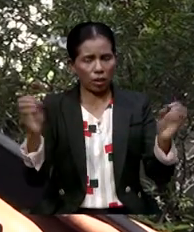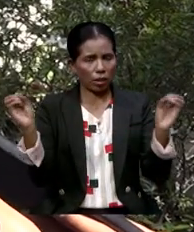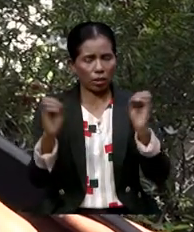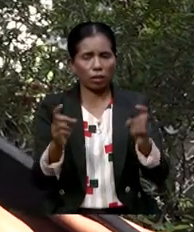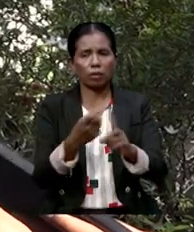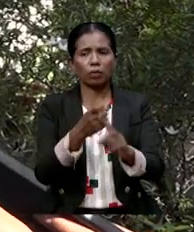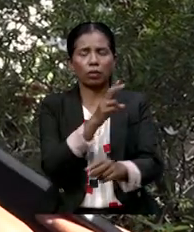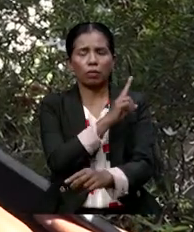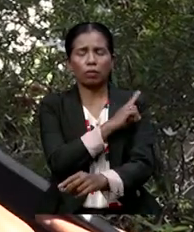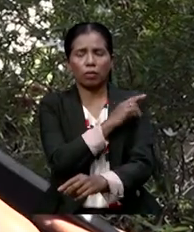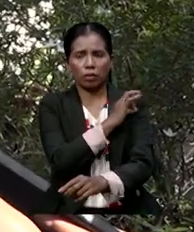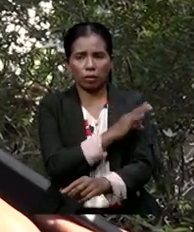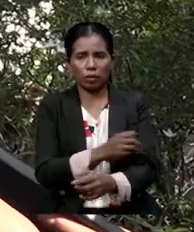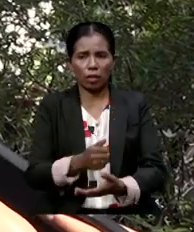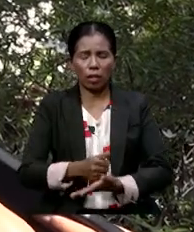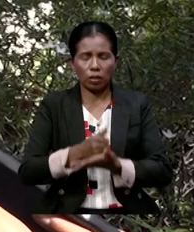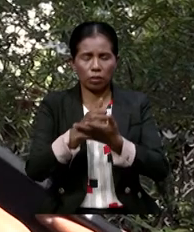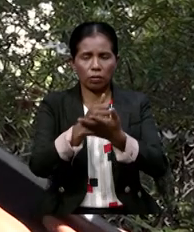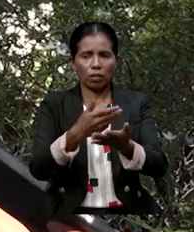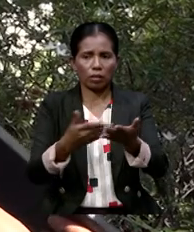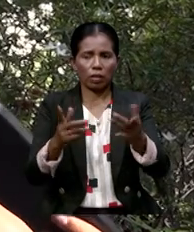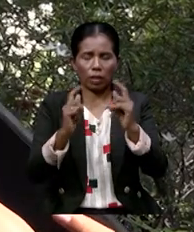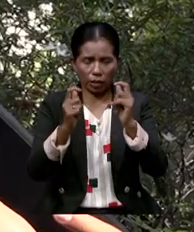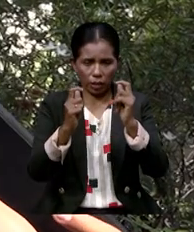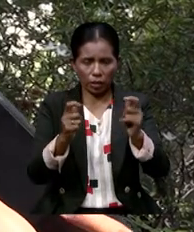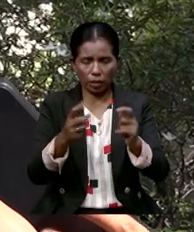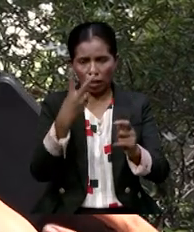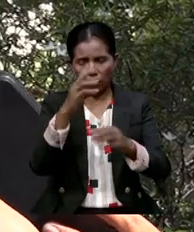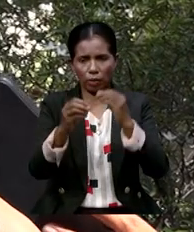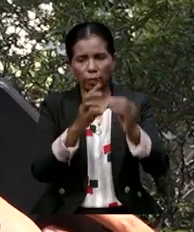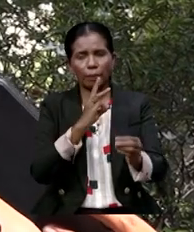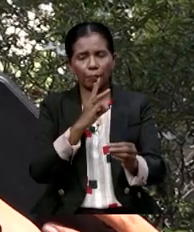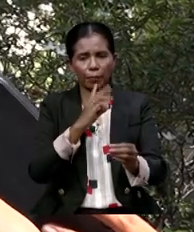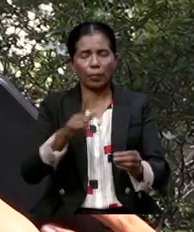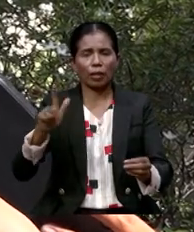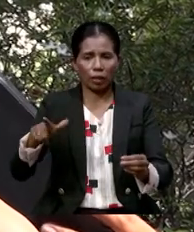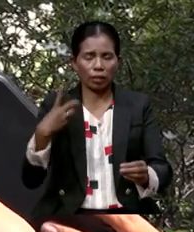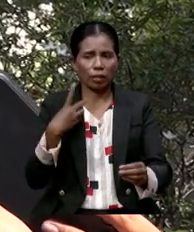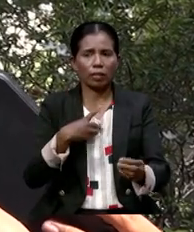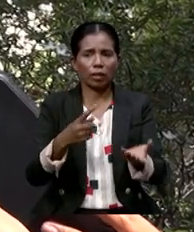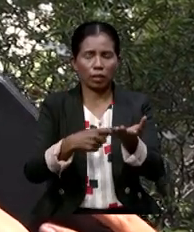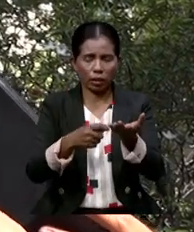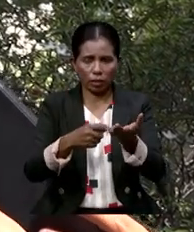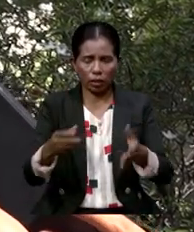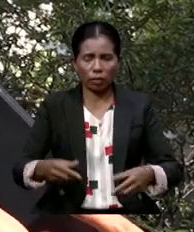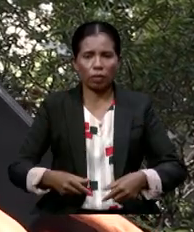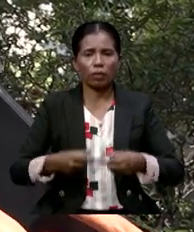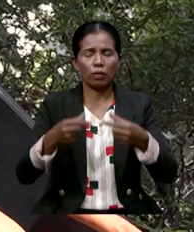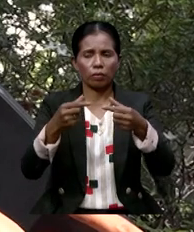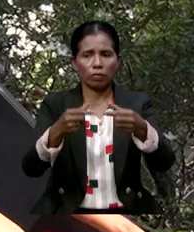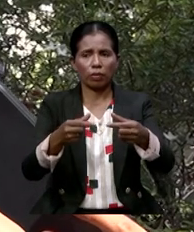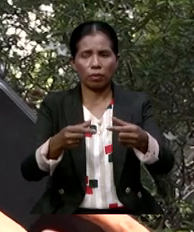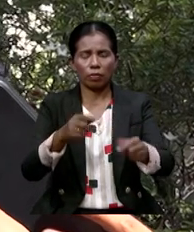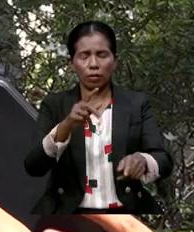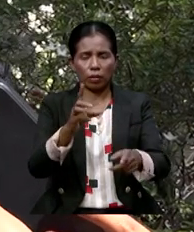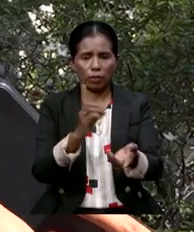UNICEF apoio ina ita equipamentos teste ba qualidade benian, de be ma korsida ita ne tekniku sira se orientasaun ba